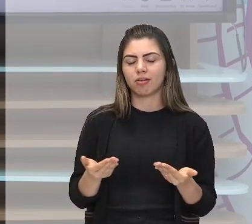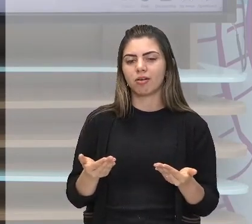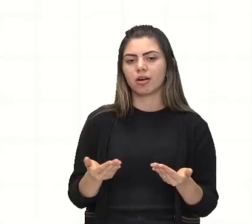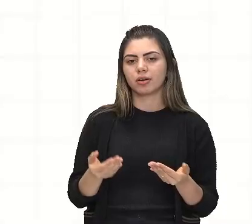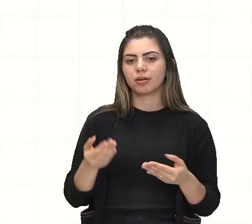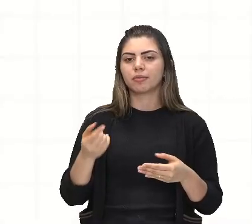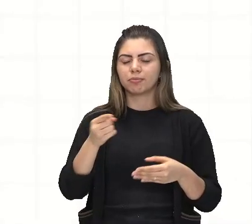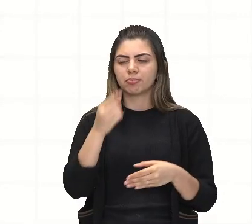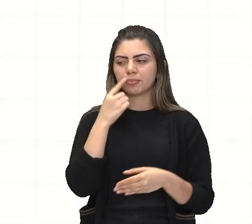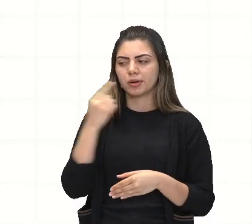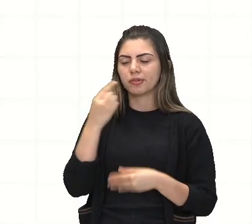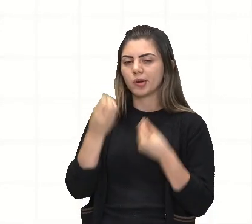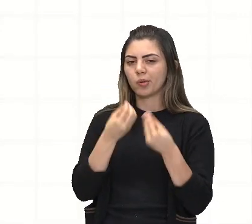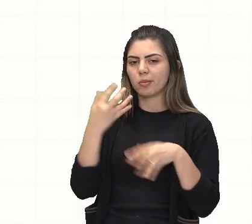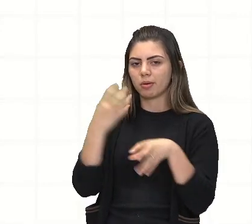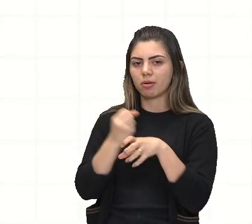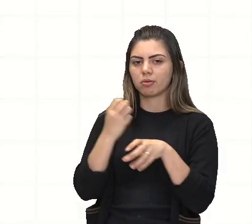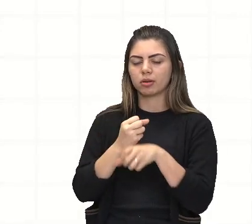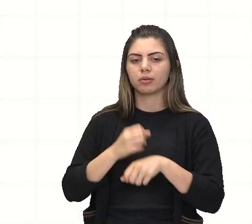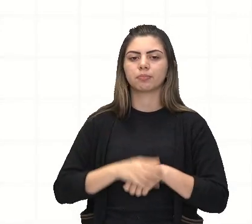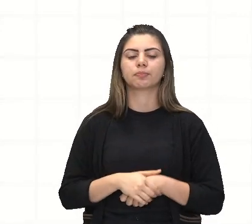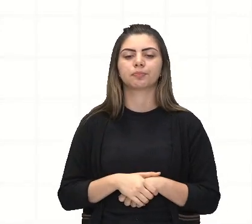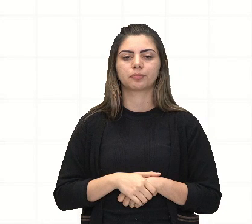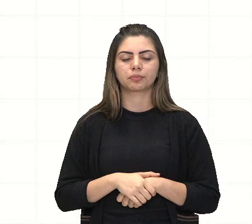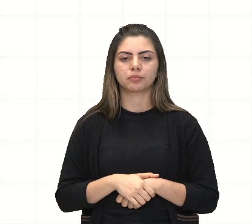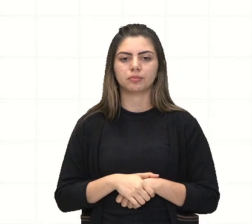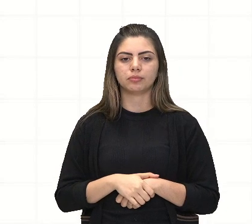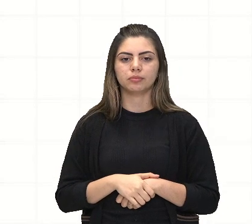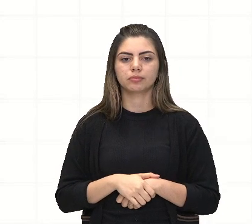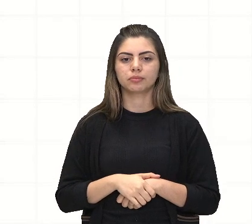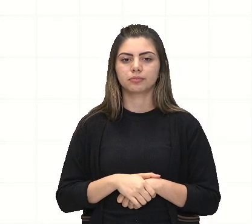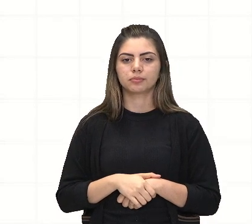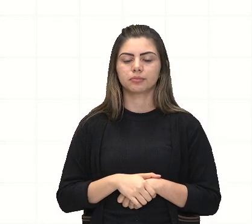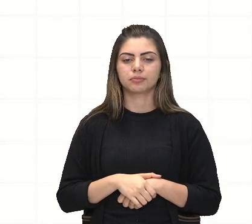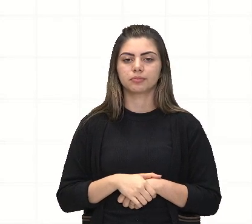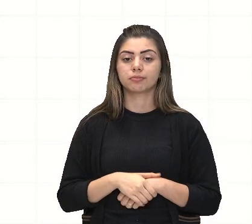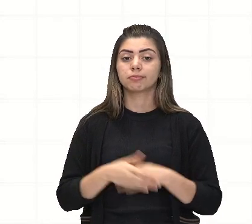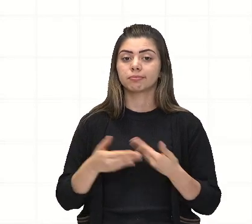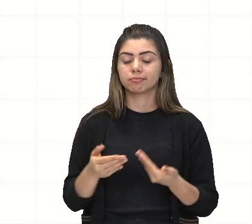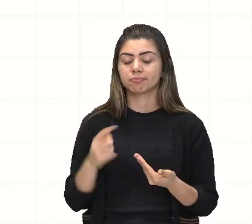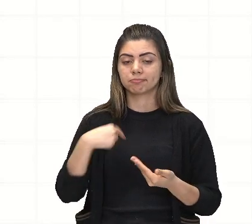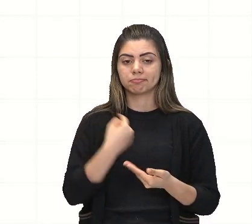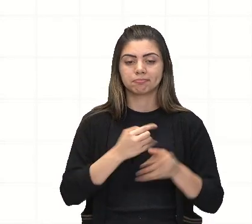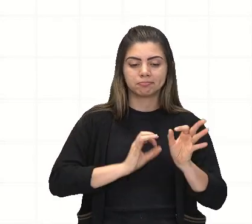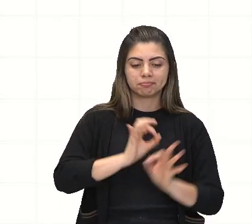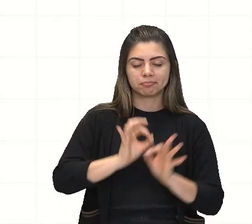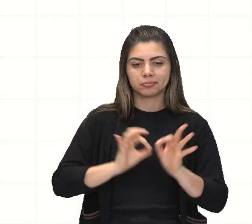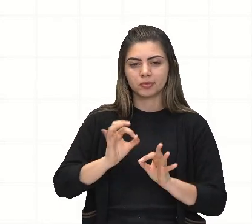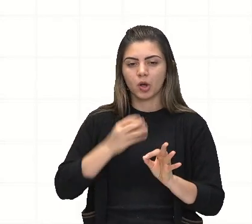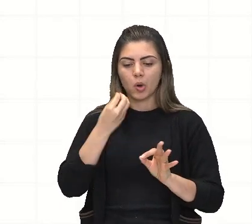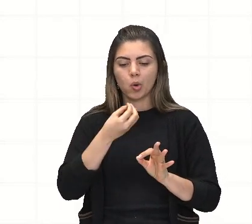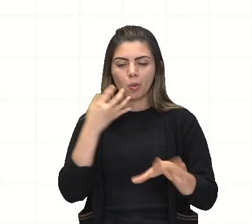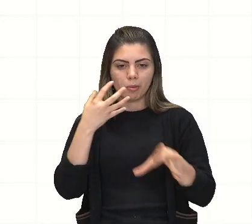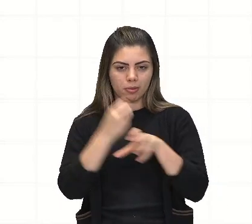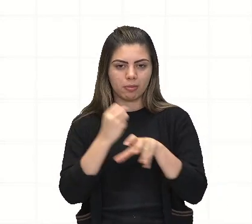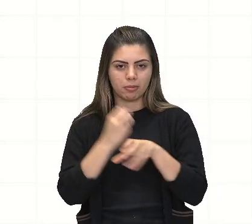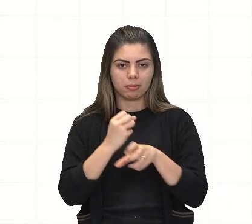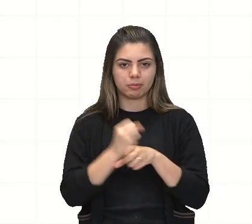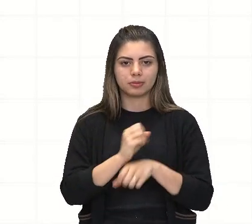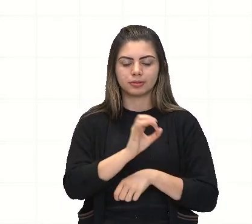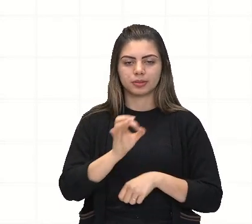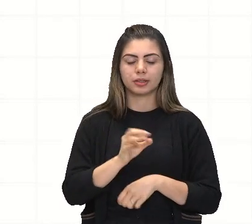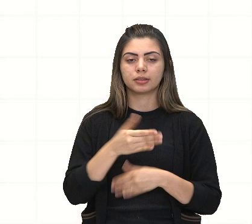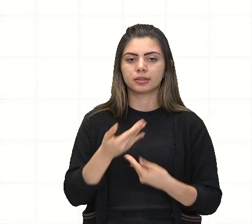dos ventiladores. Então, veja bem, olha, estabelecendo a estrutura, né, transformando as